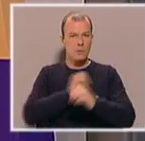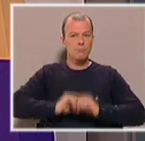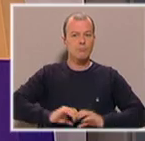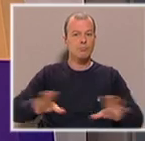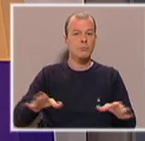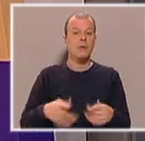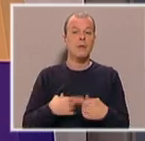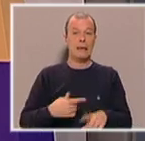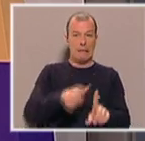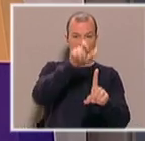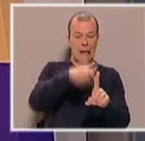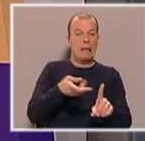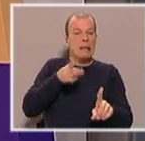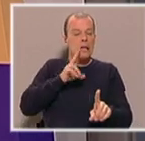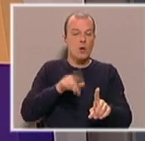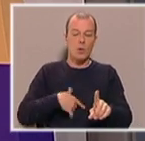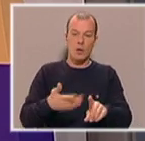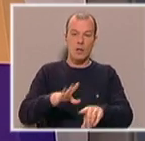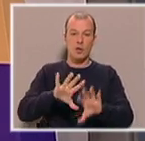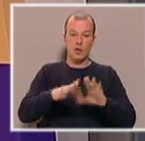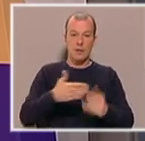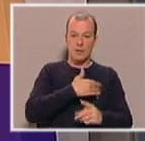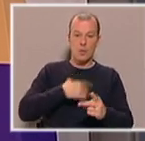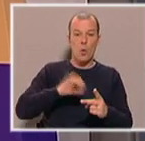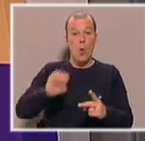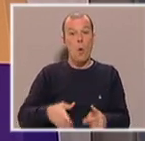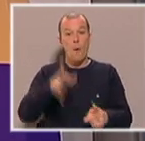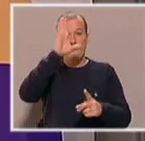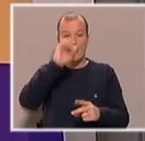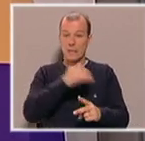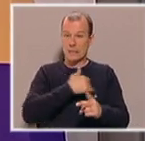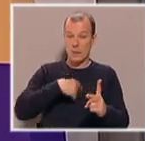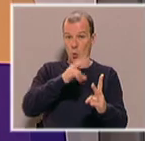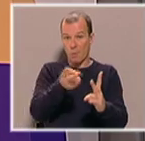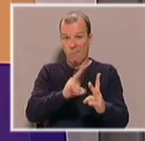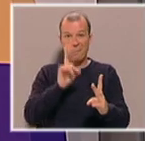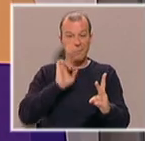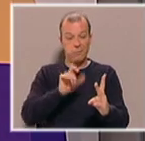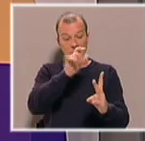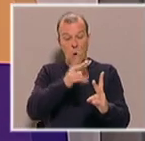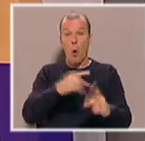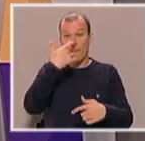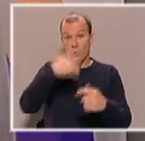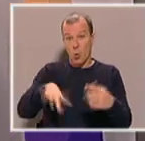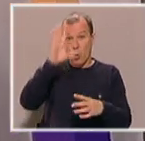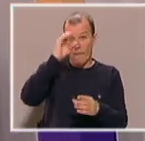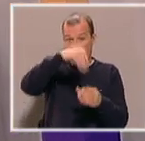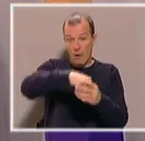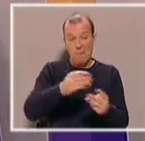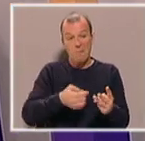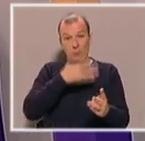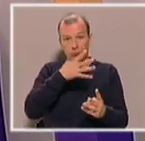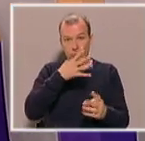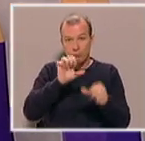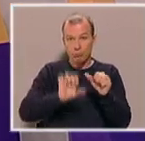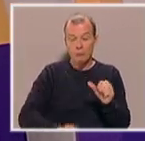voz da Diretora-Geral de Saúde e da Ministra da Saúde ou de algum representante ou membros do Governo e, portanto, é aqui que nós